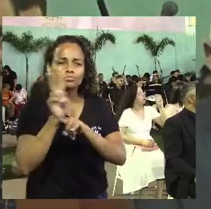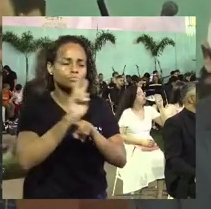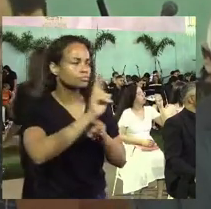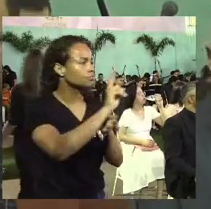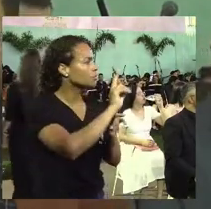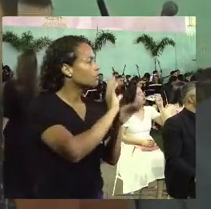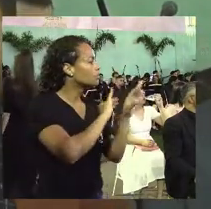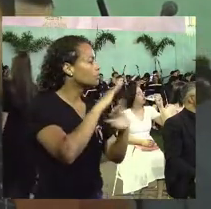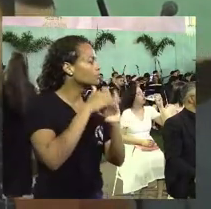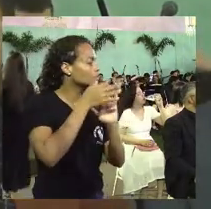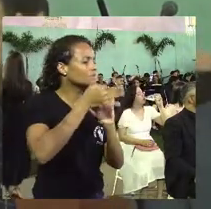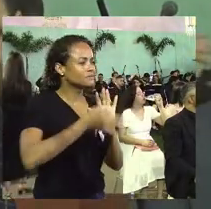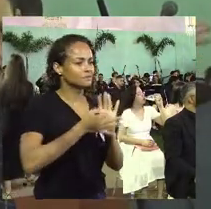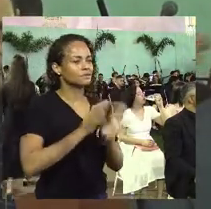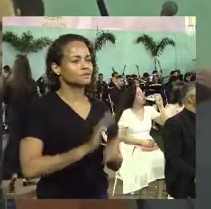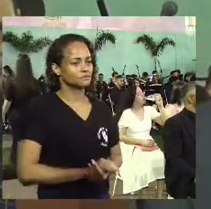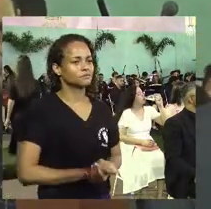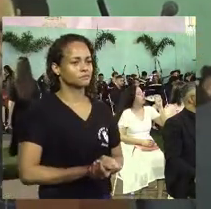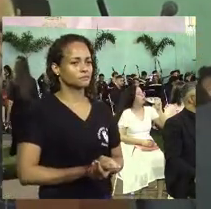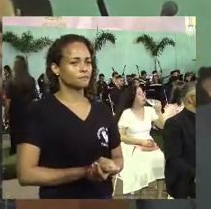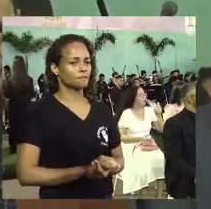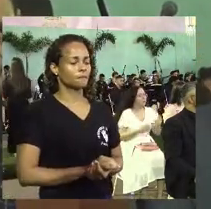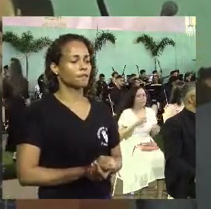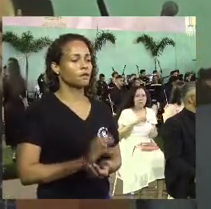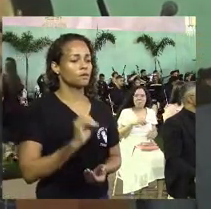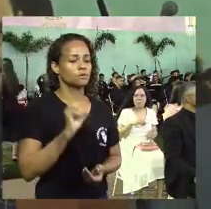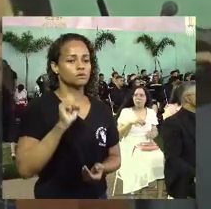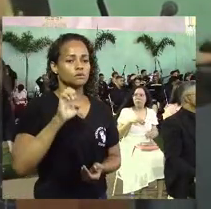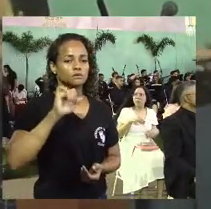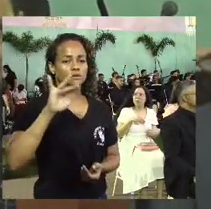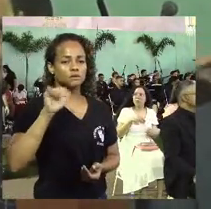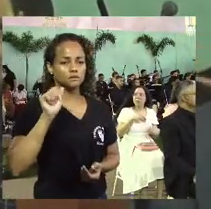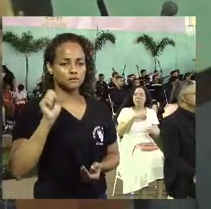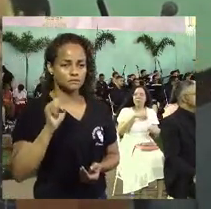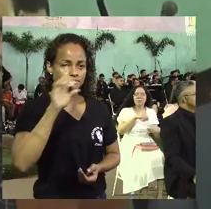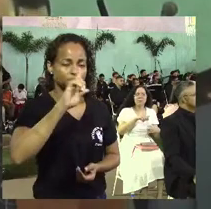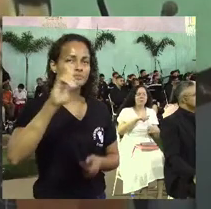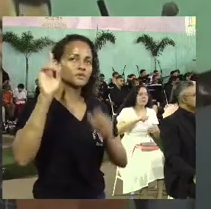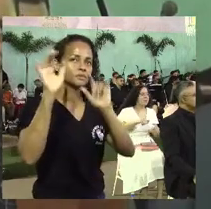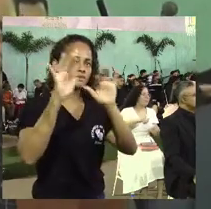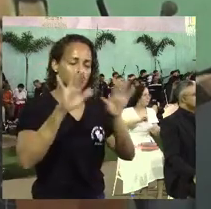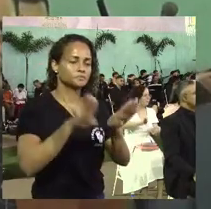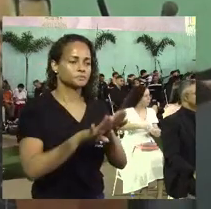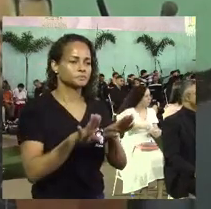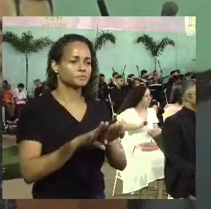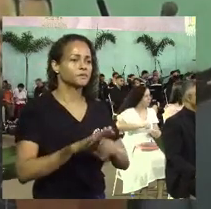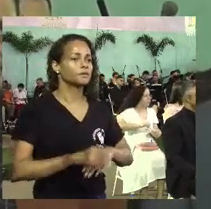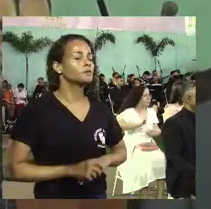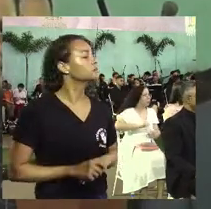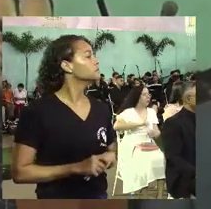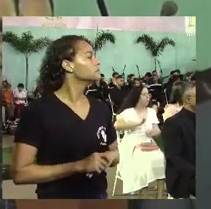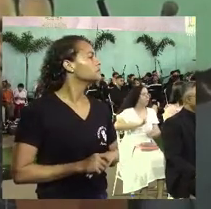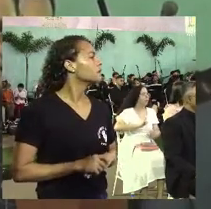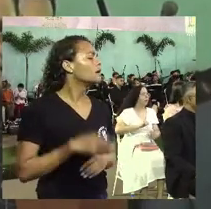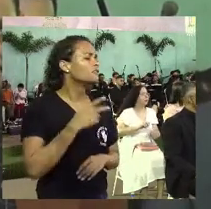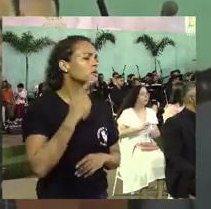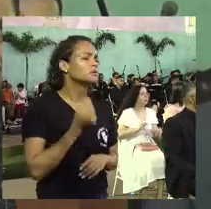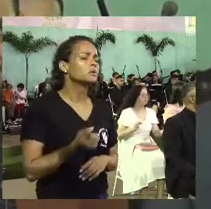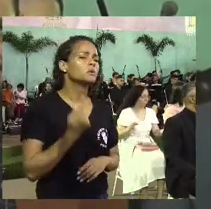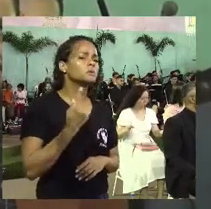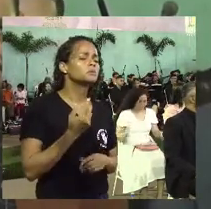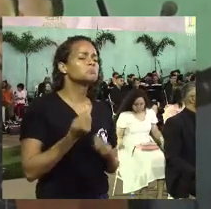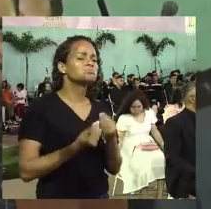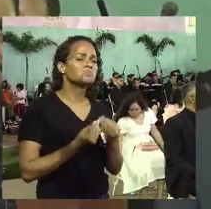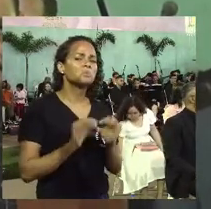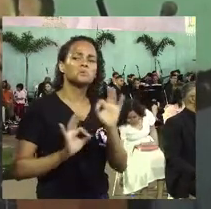a gente corre atrás para ficar tudo justo às vezes deus abençoe e tudo sabe e eles até fala Nossa como vocês